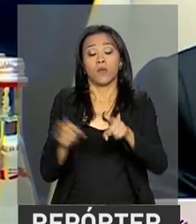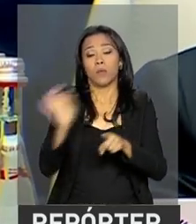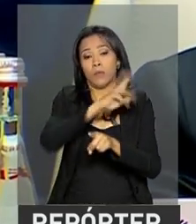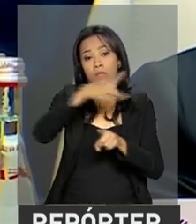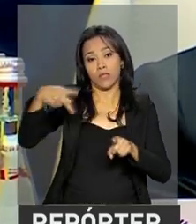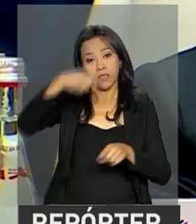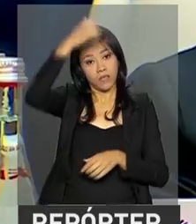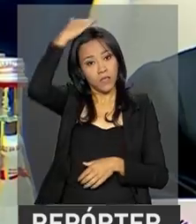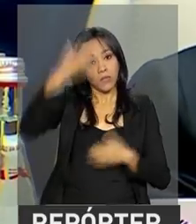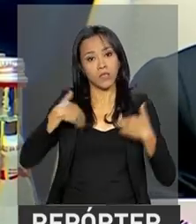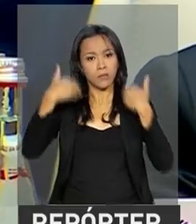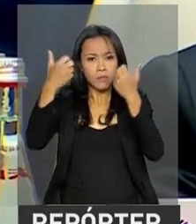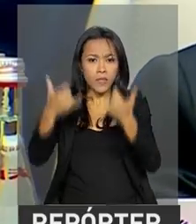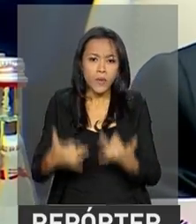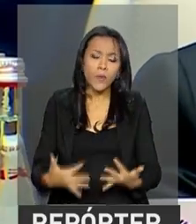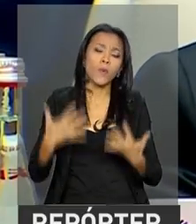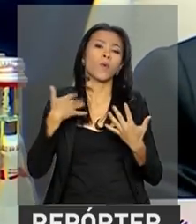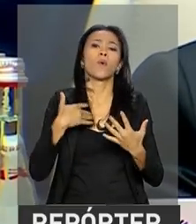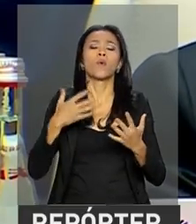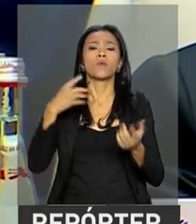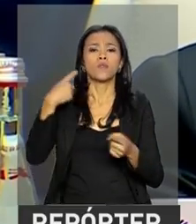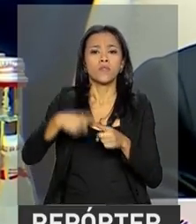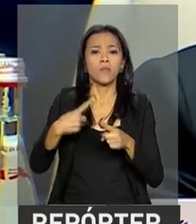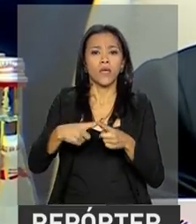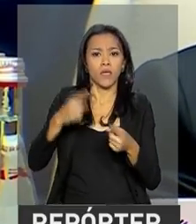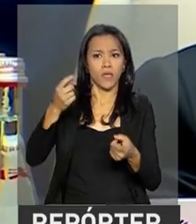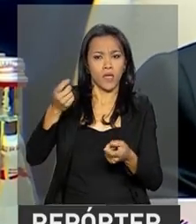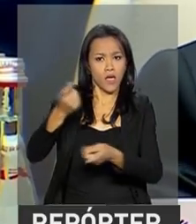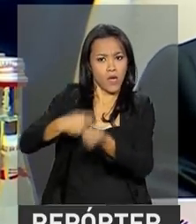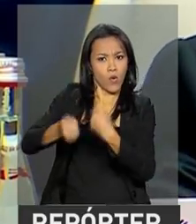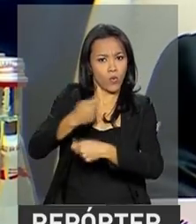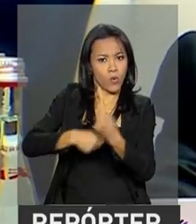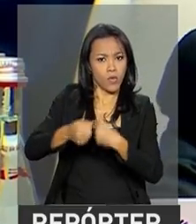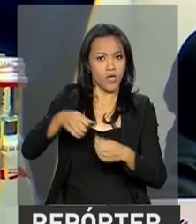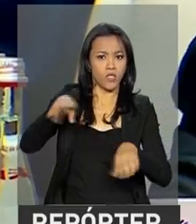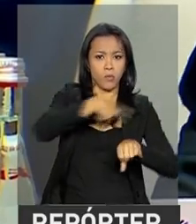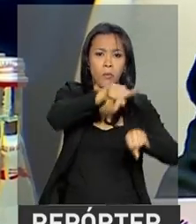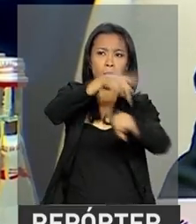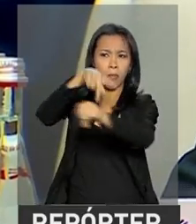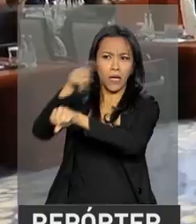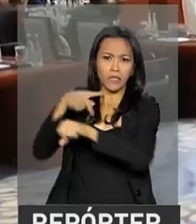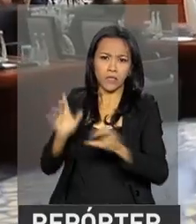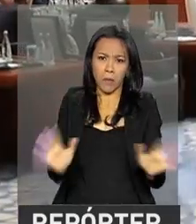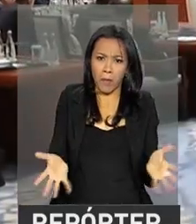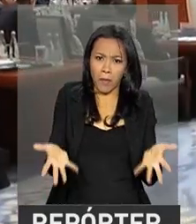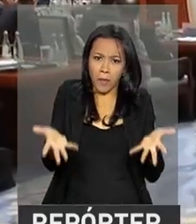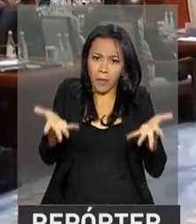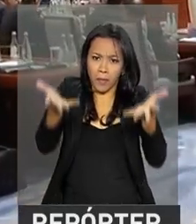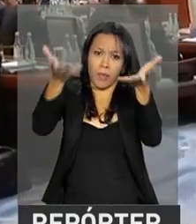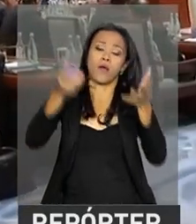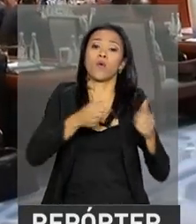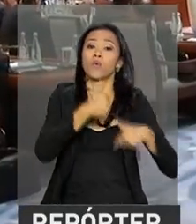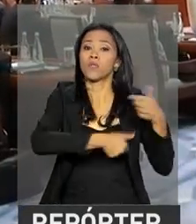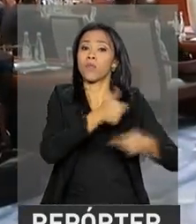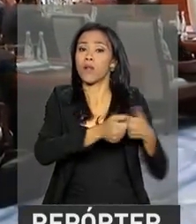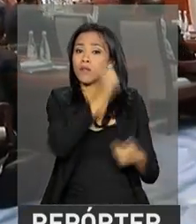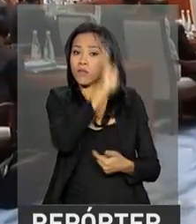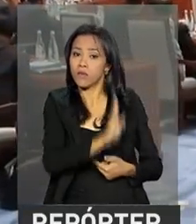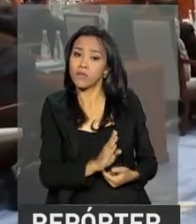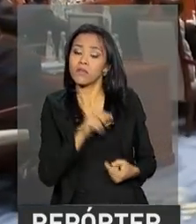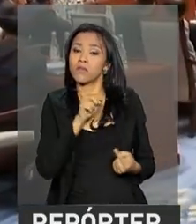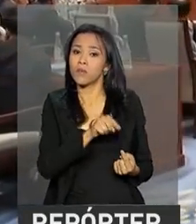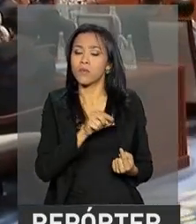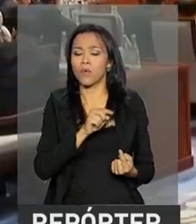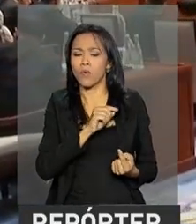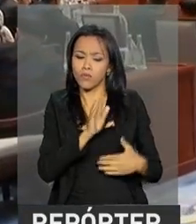durante o diálogo com economias emergentes e países em desenvolvimento o trabalho que vem sendo feito no Brasil para a promoção de